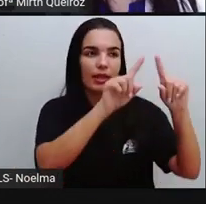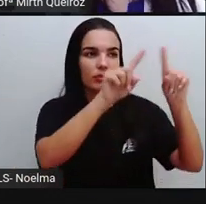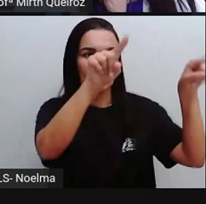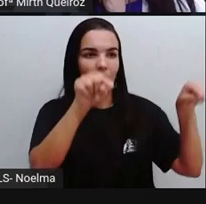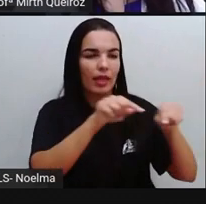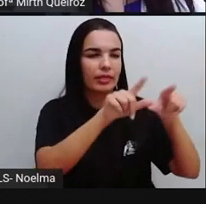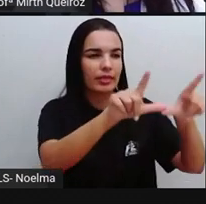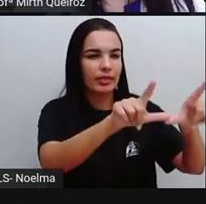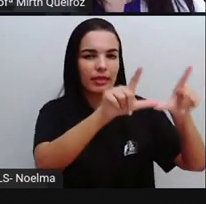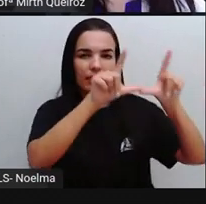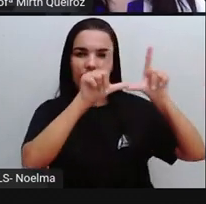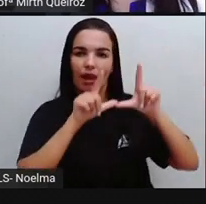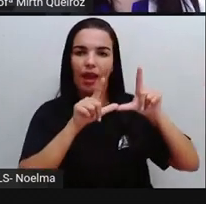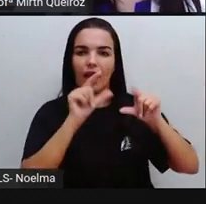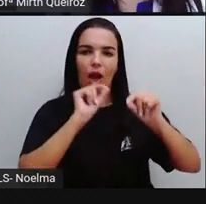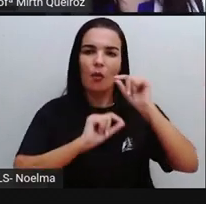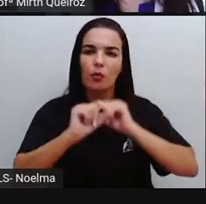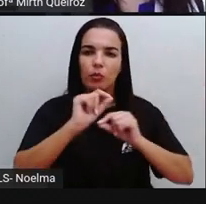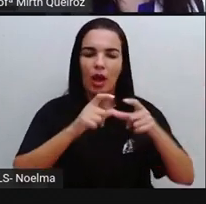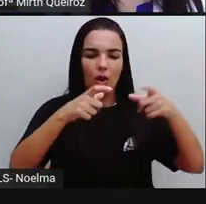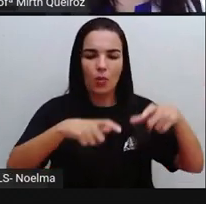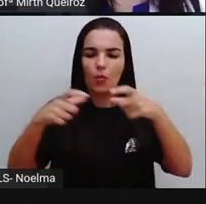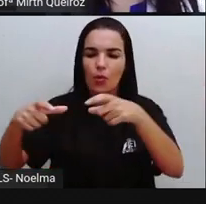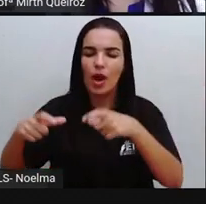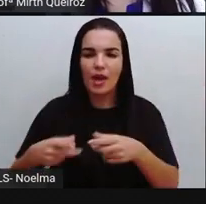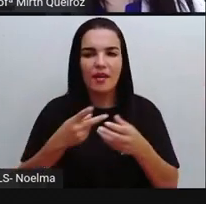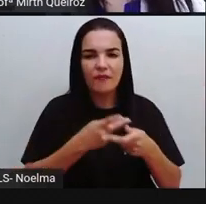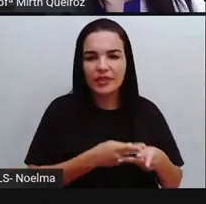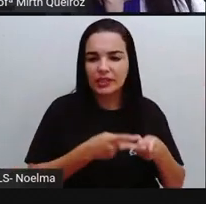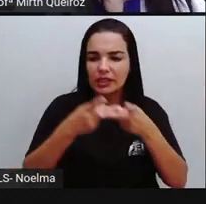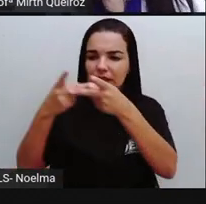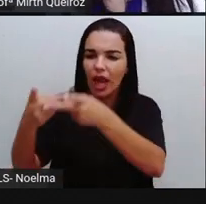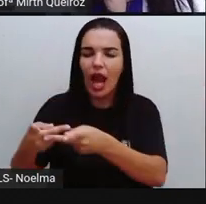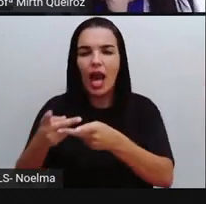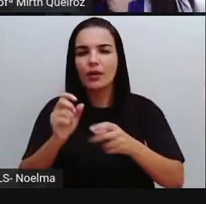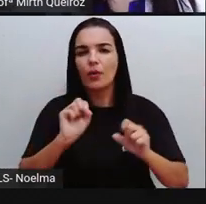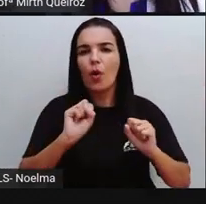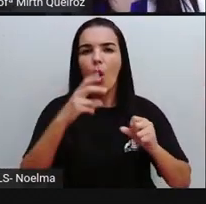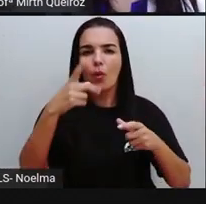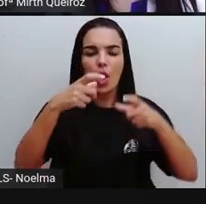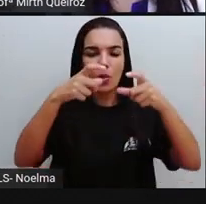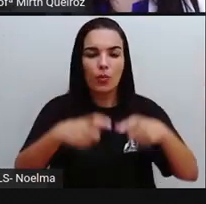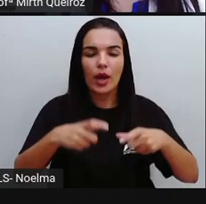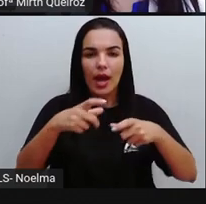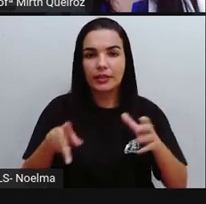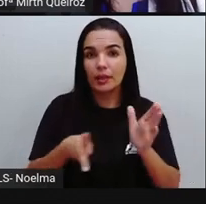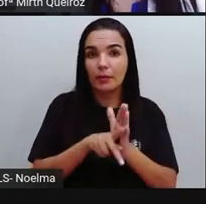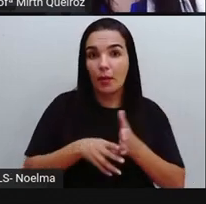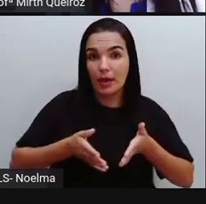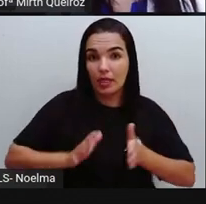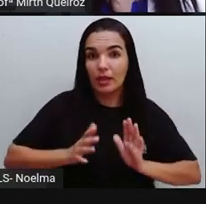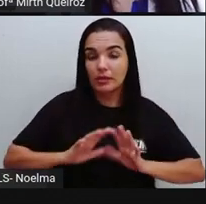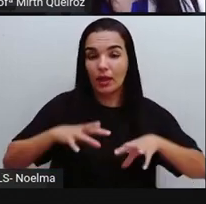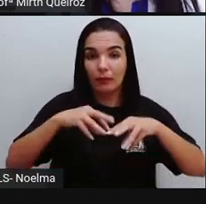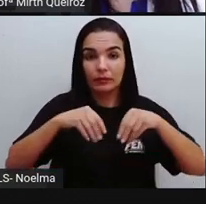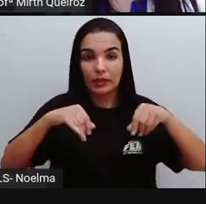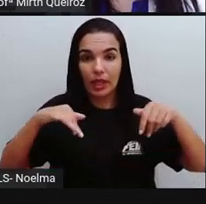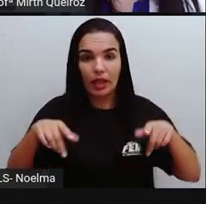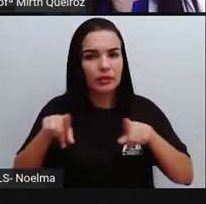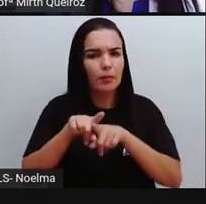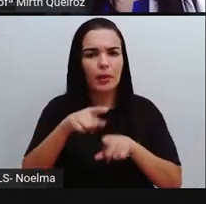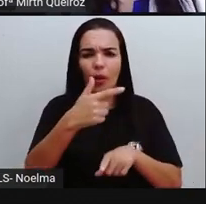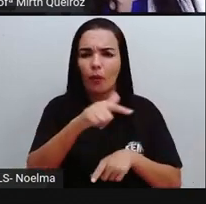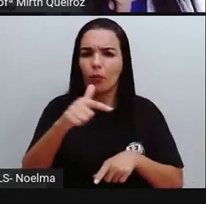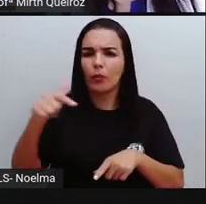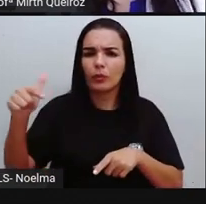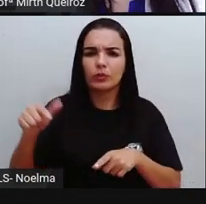convívio, como a terra natal, locais que eles visitaram, né? Dentre vários outros aí, locais